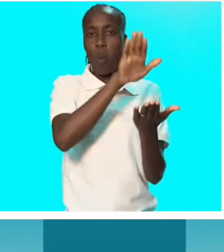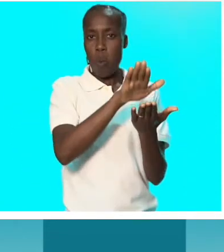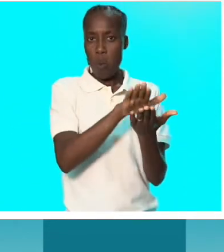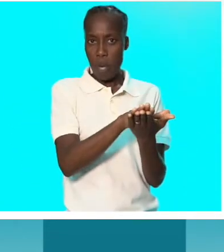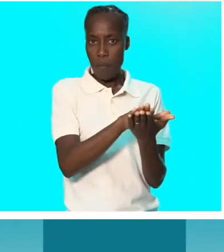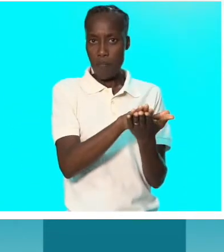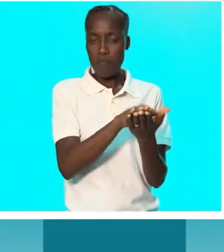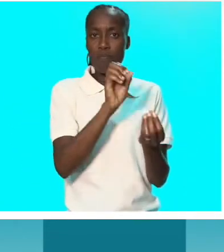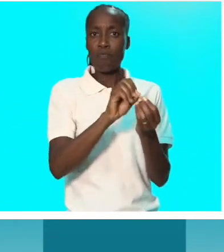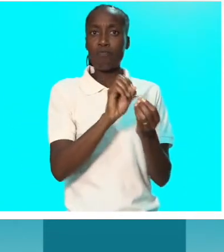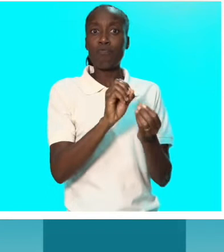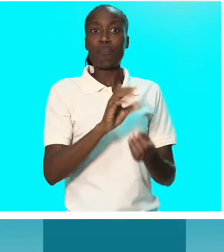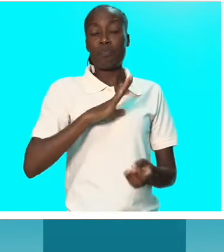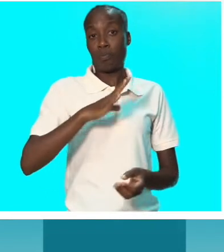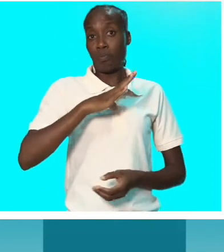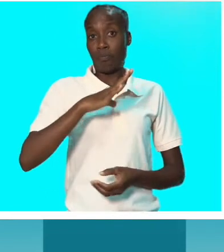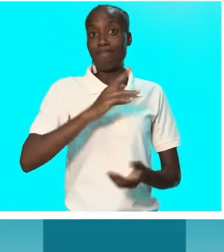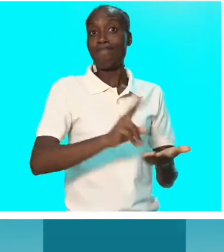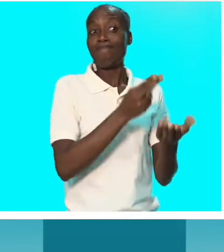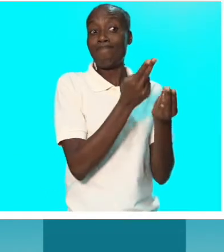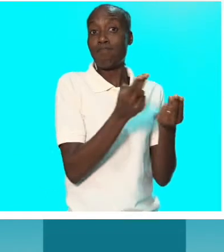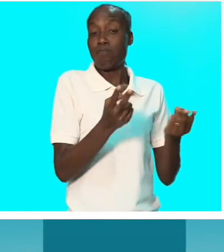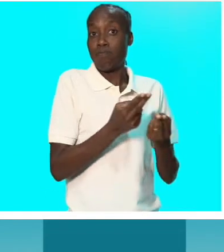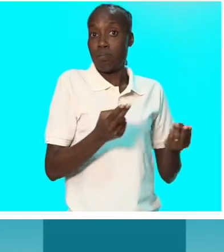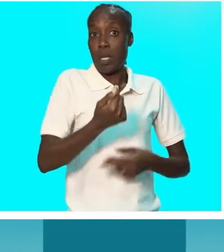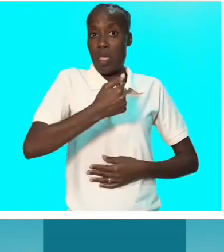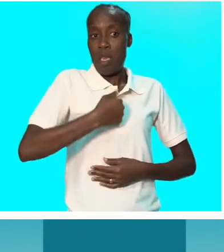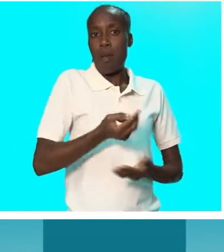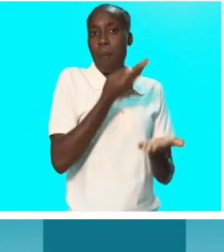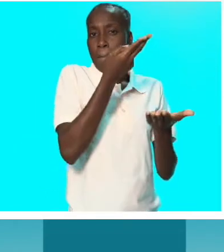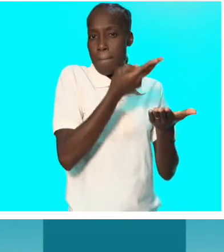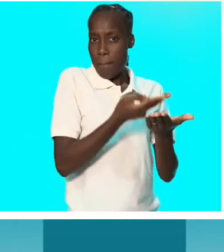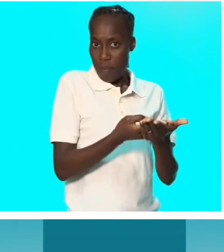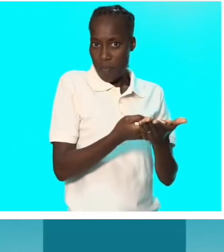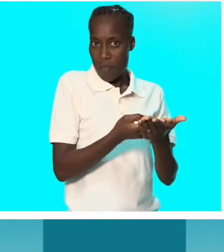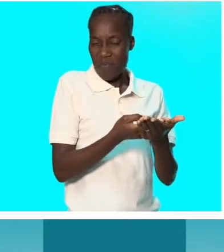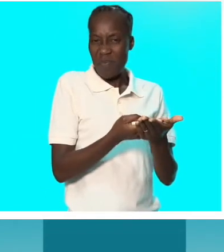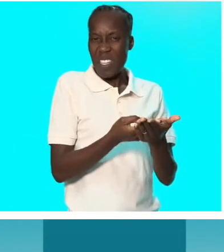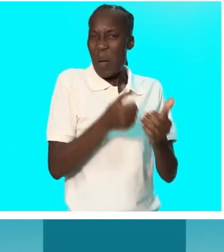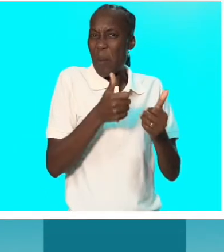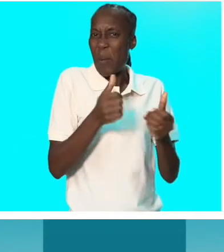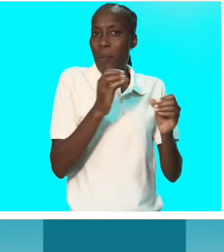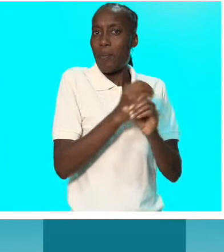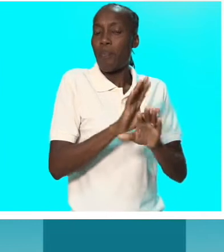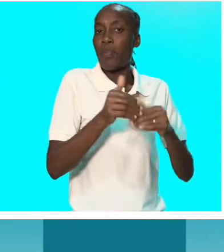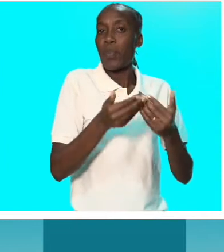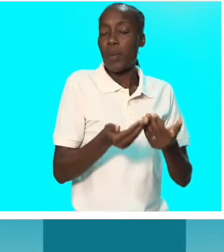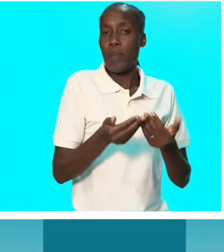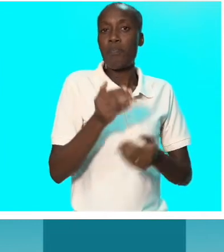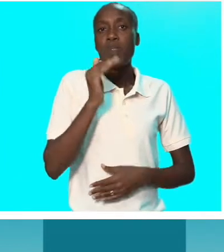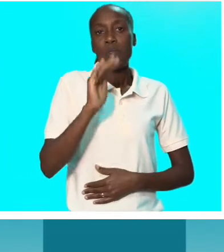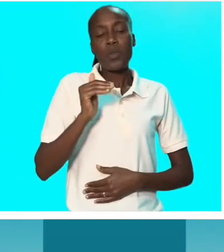baixei. Quando eu baixei, a coisa não correu bem.